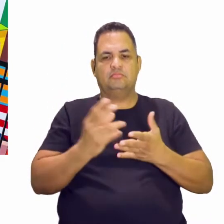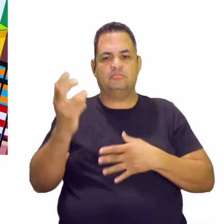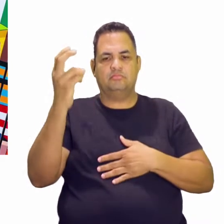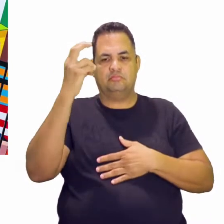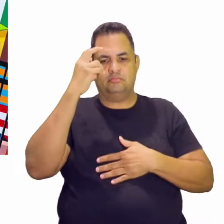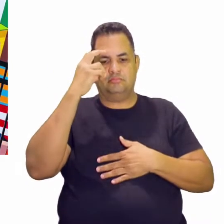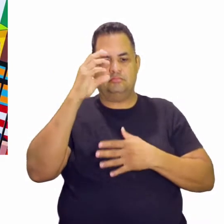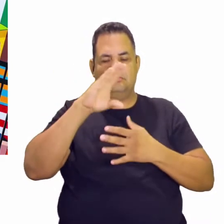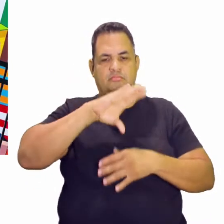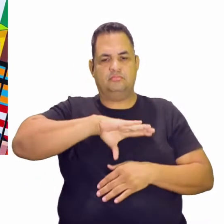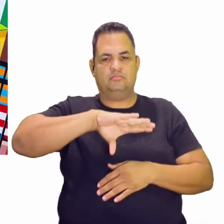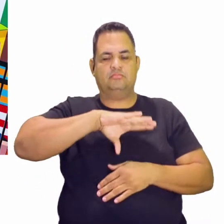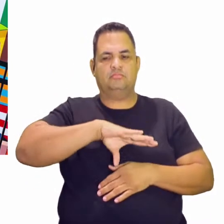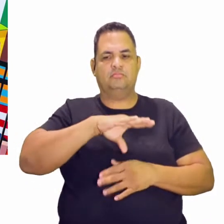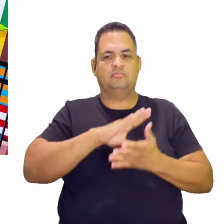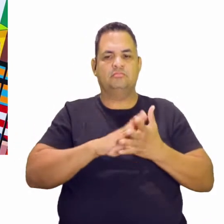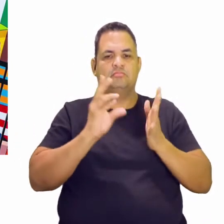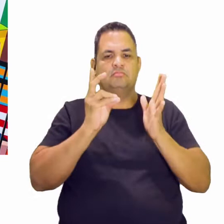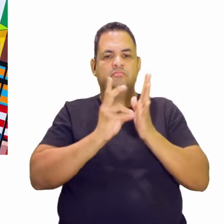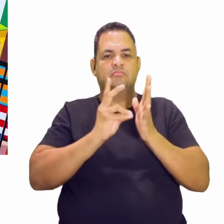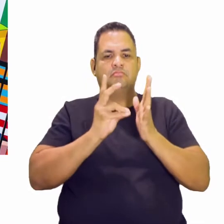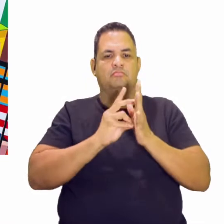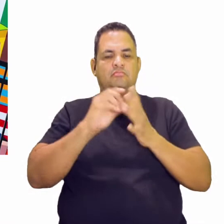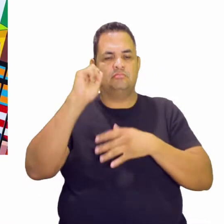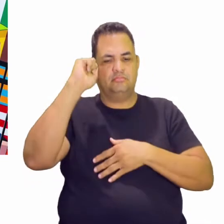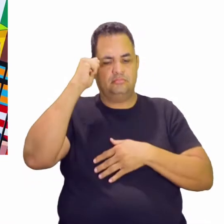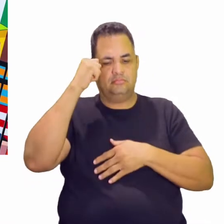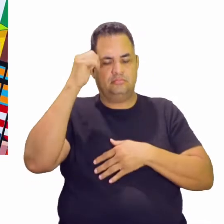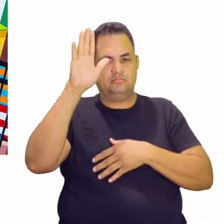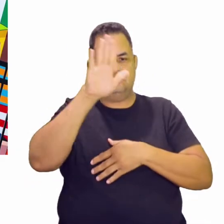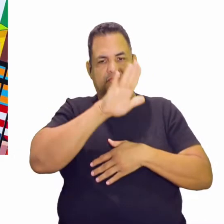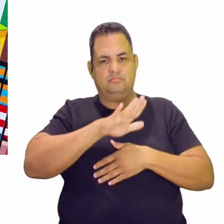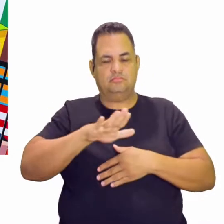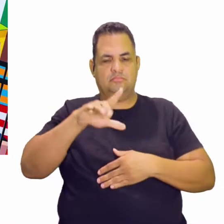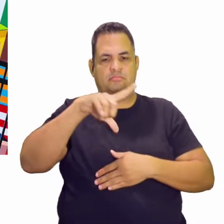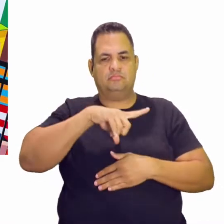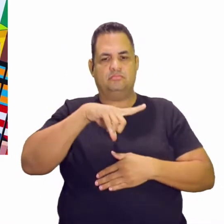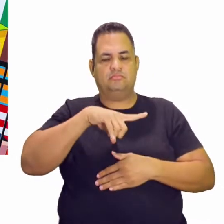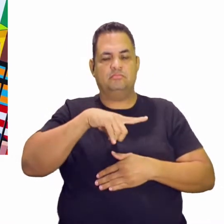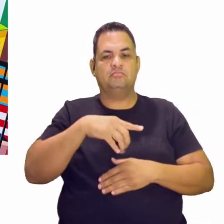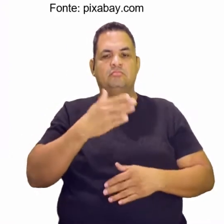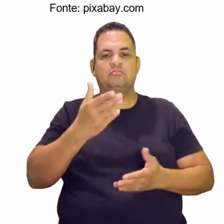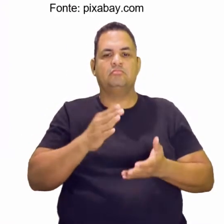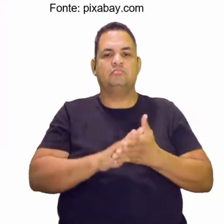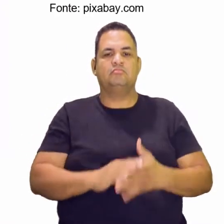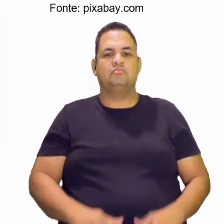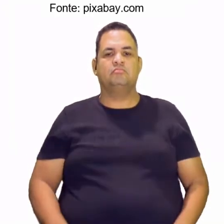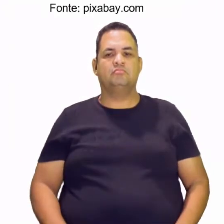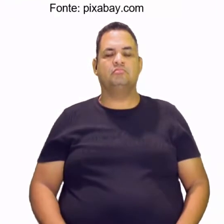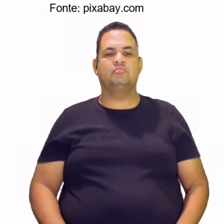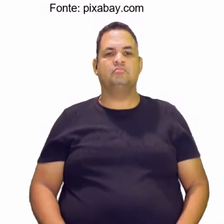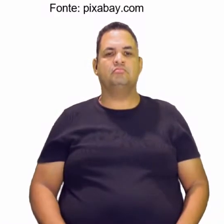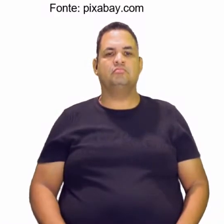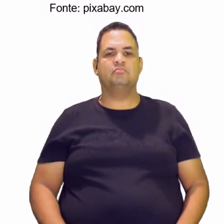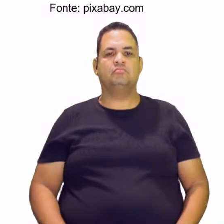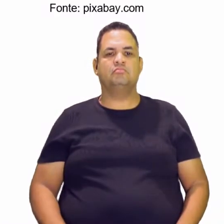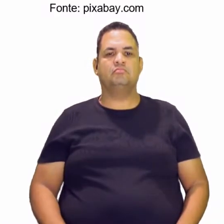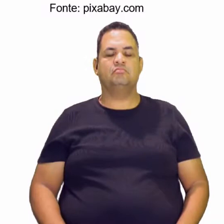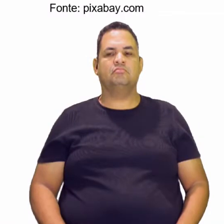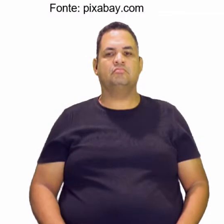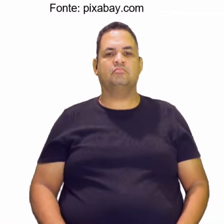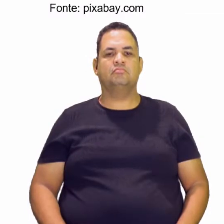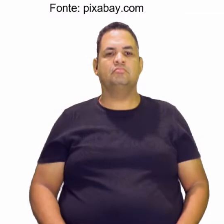cultura portuguesa, indígena e africana, temos a cultura brasileira. A